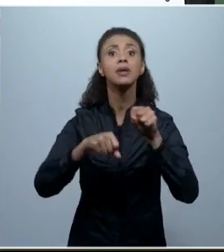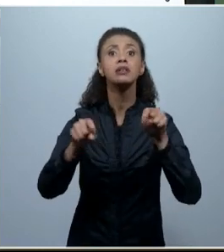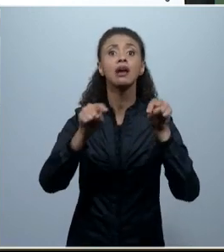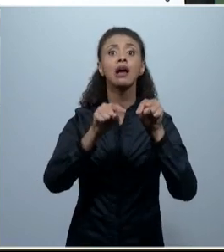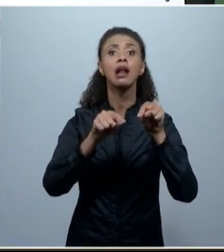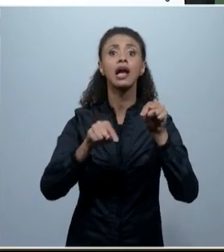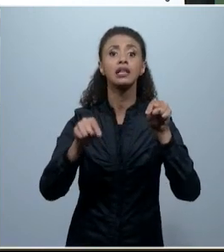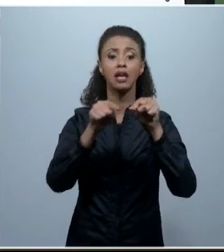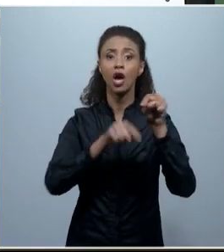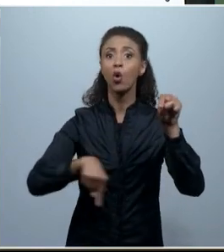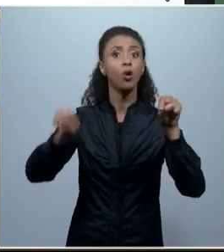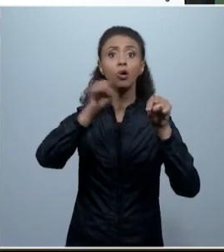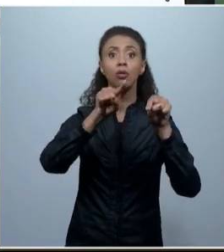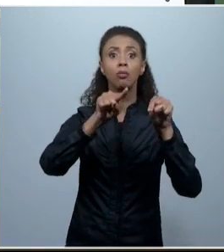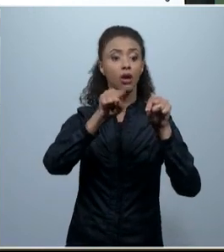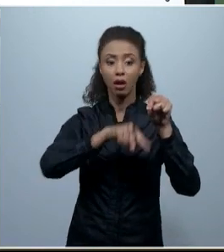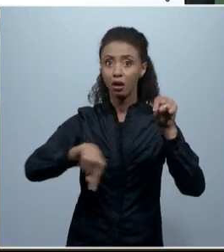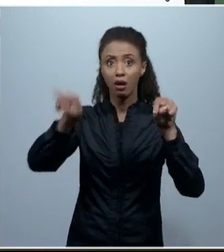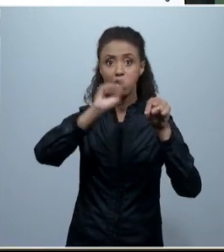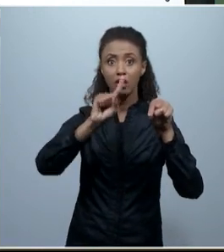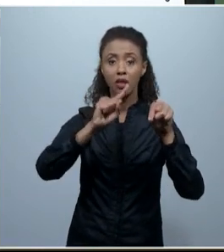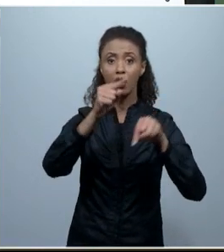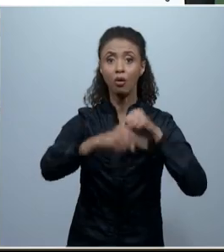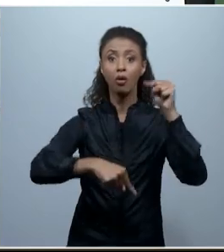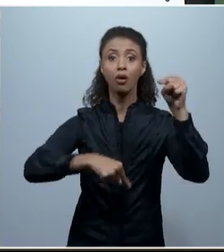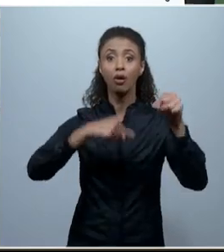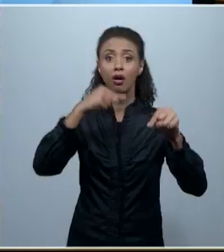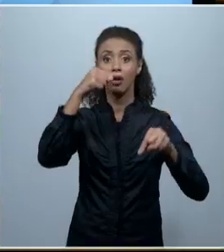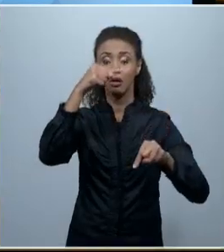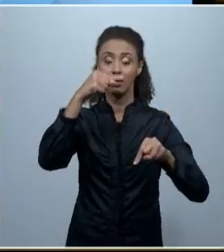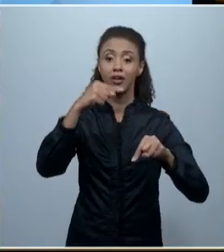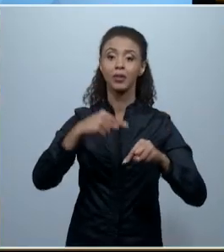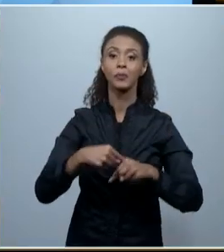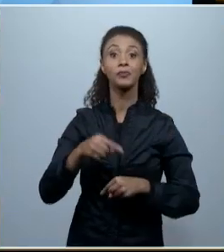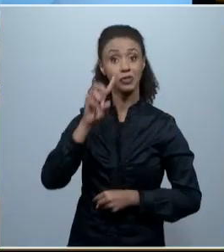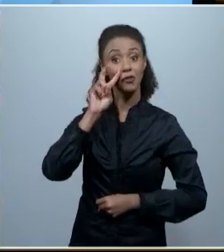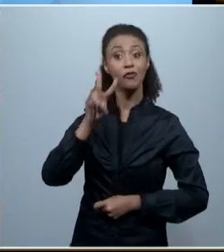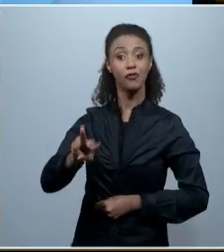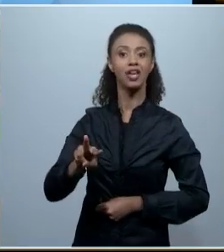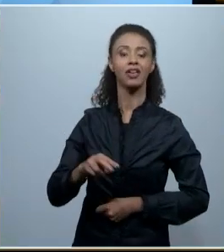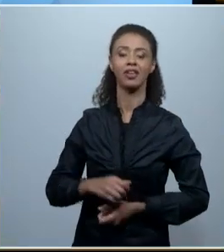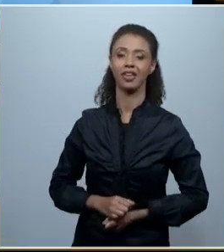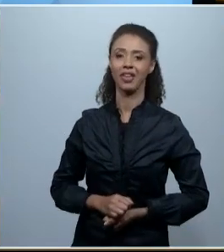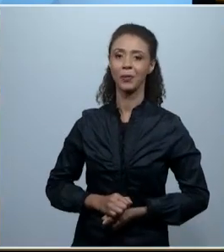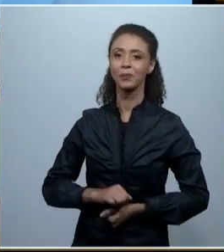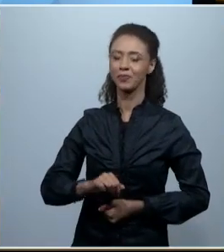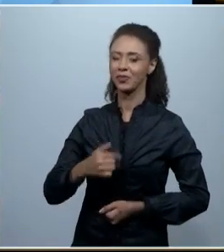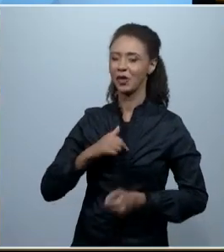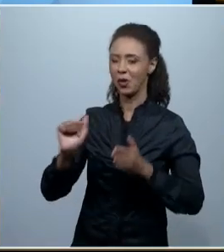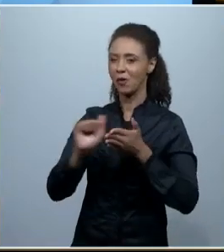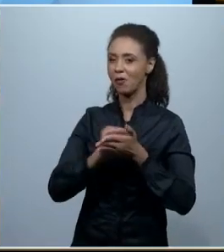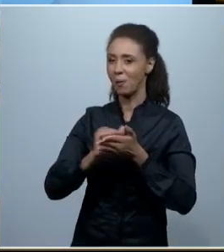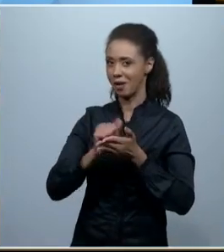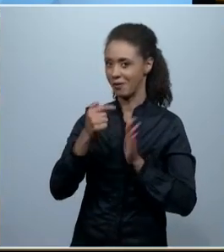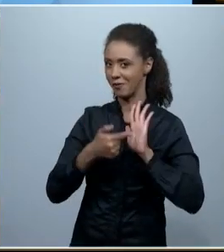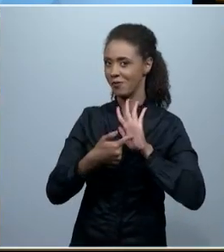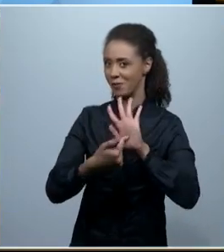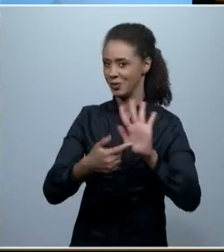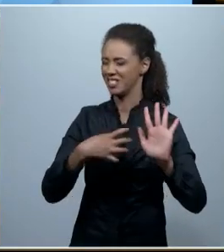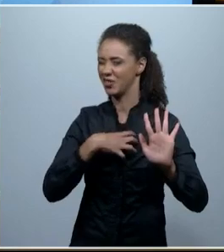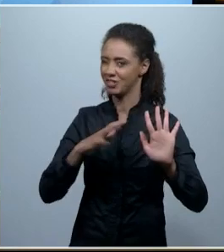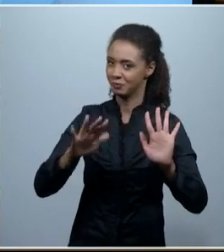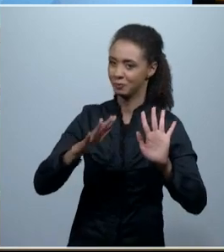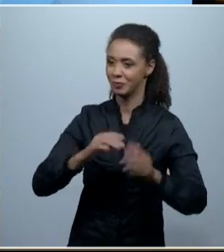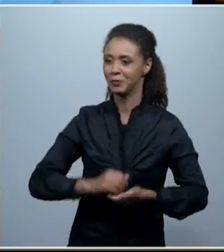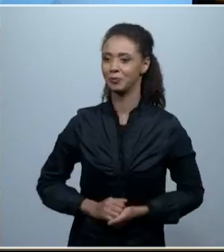num formato que o que chama se cloud invertida é só ver o asfalto então vamos apagar esse triângulo aqui só pra mostrar